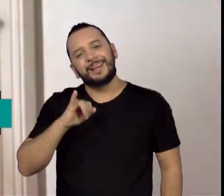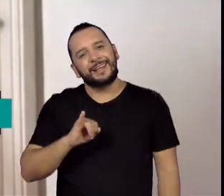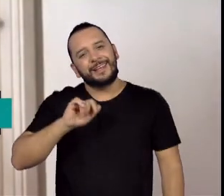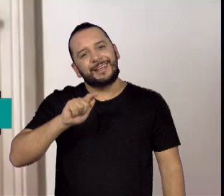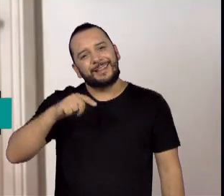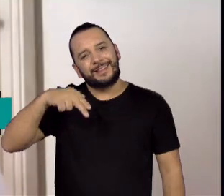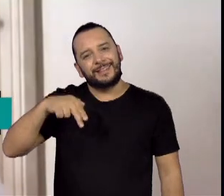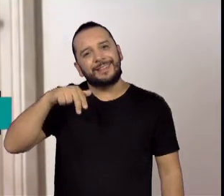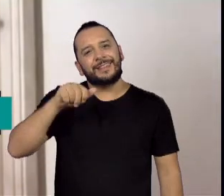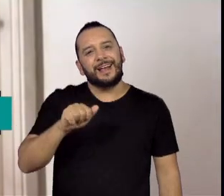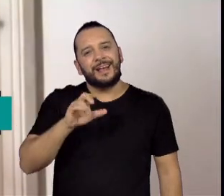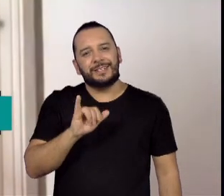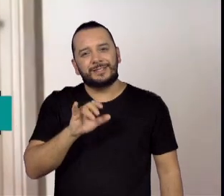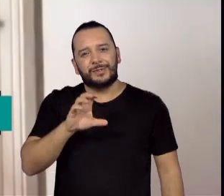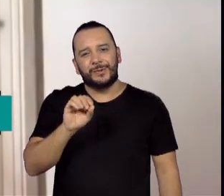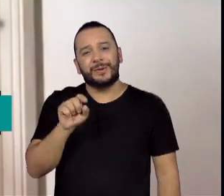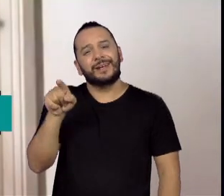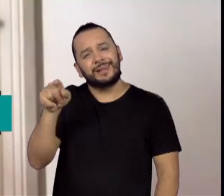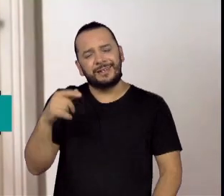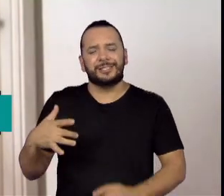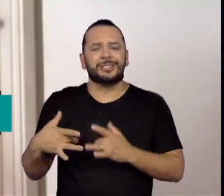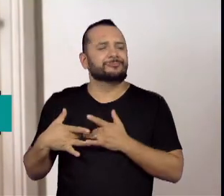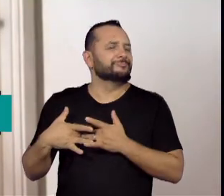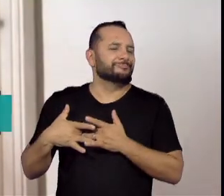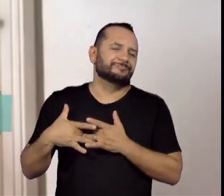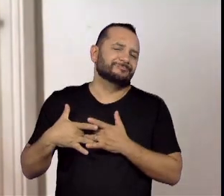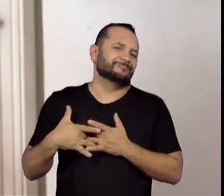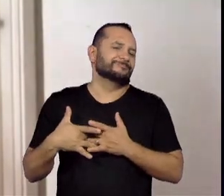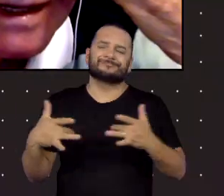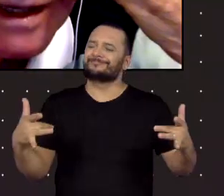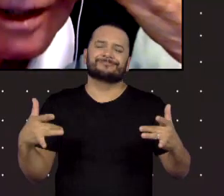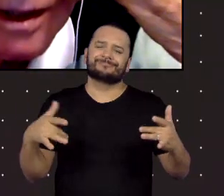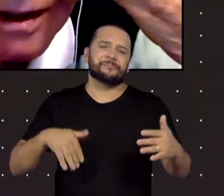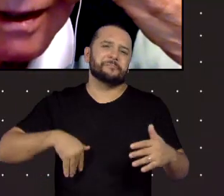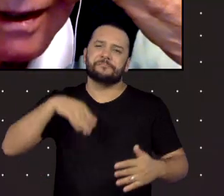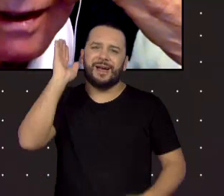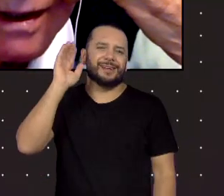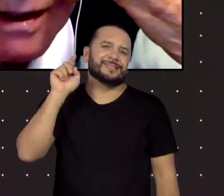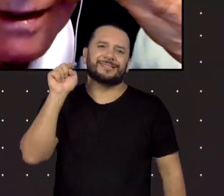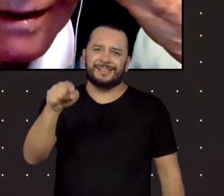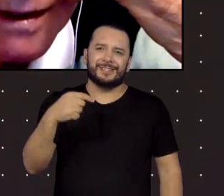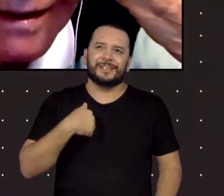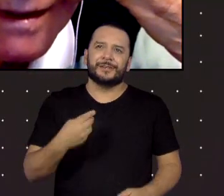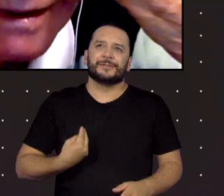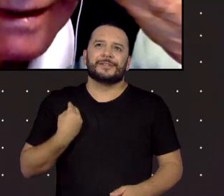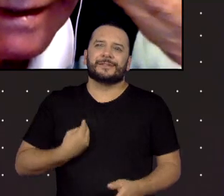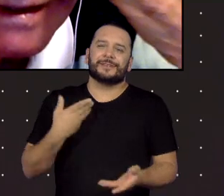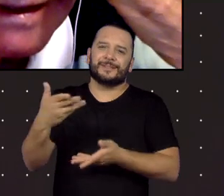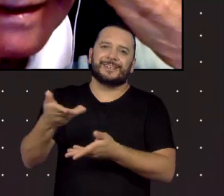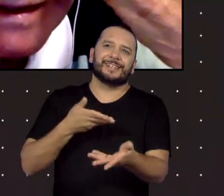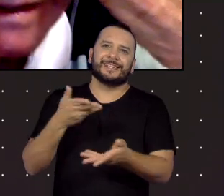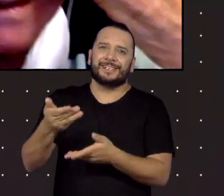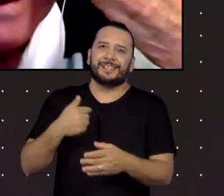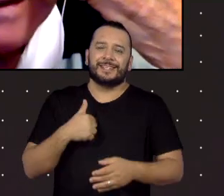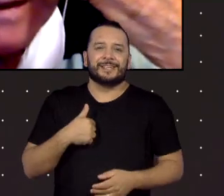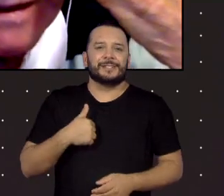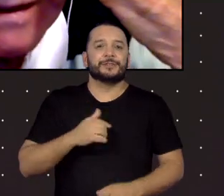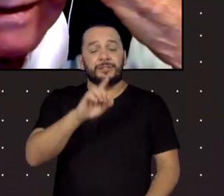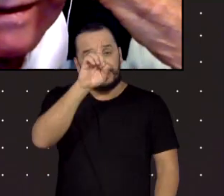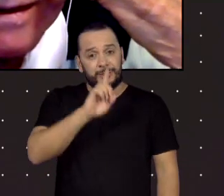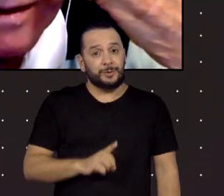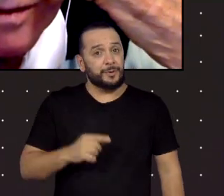Loyola é um dos caras mais generosos que eu conheci. Eu tive a oportunidade de conviver com ele quando eu dirigi a sua primeira peça de